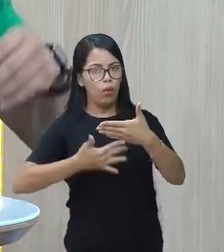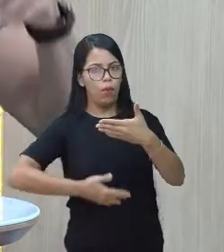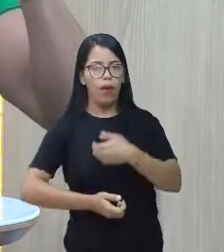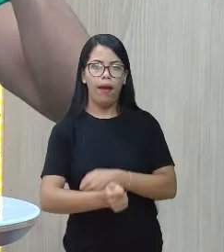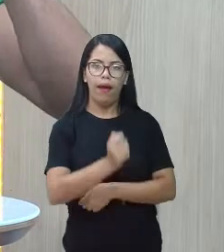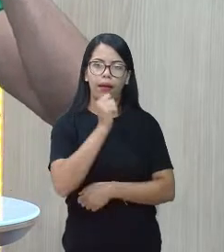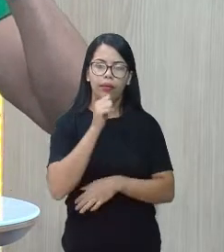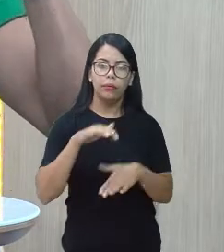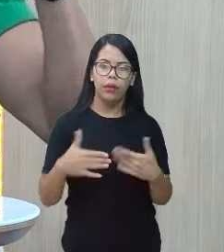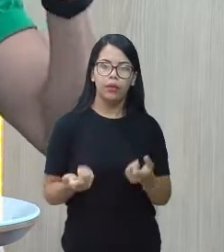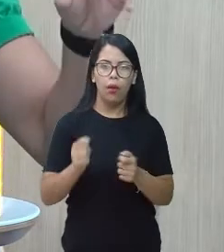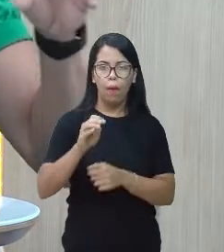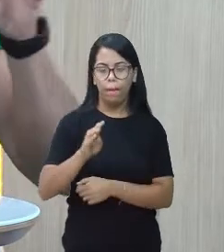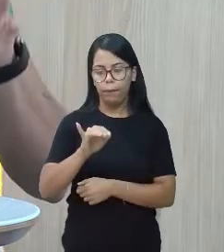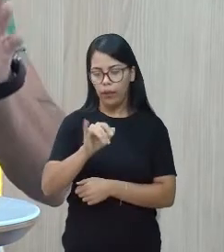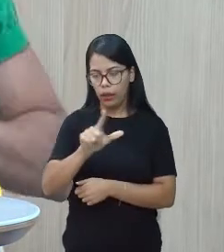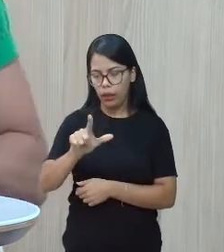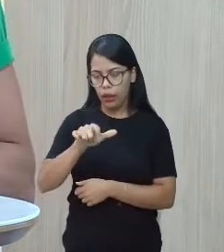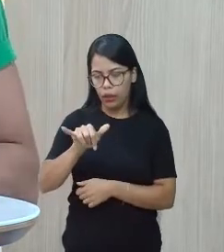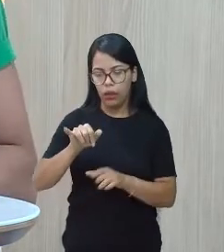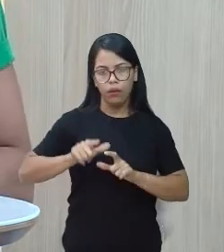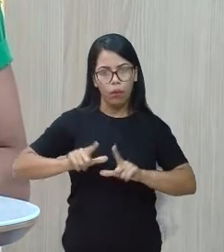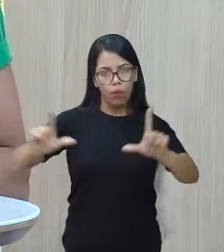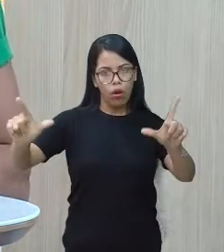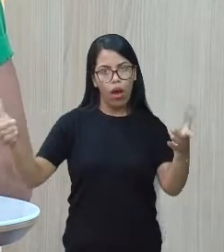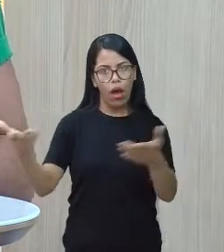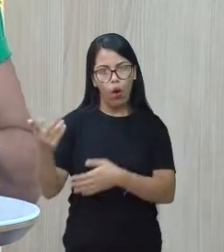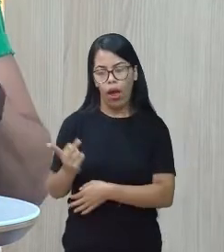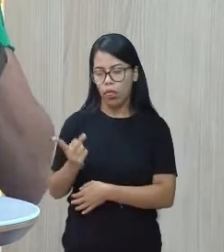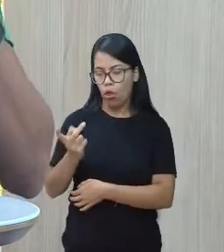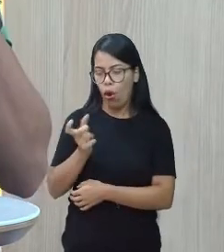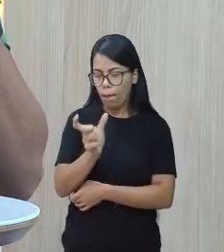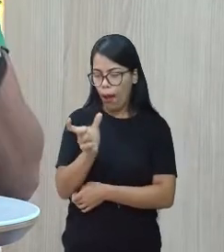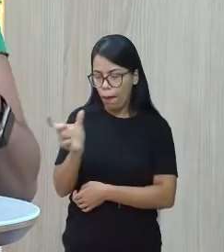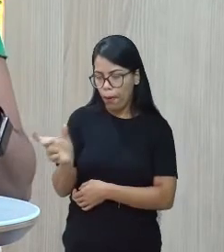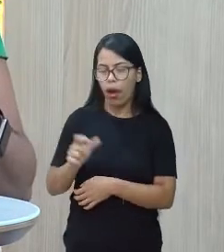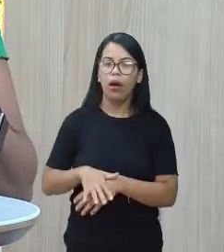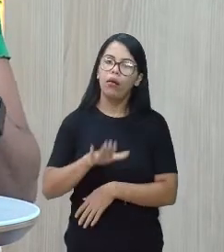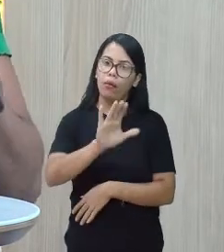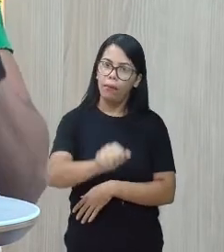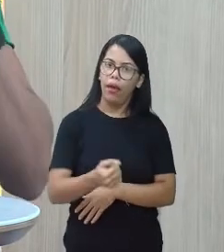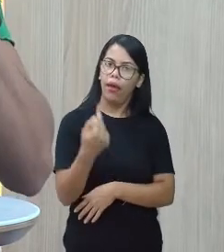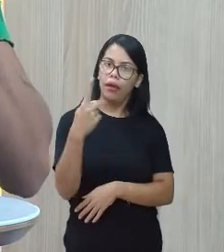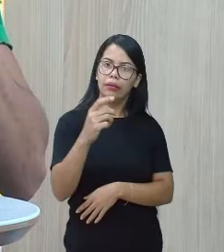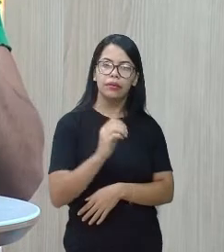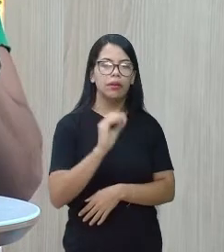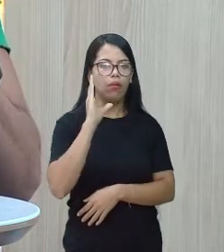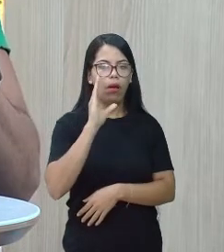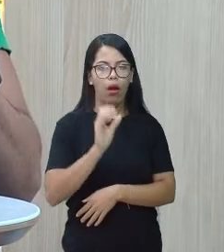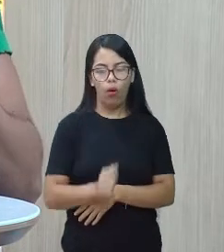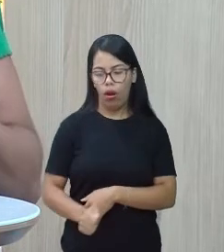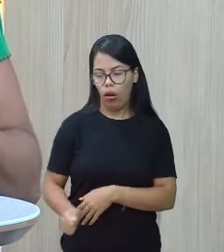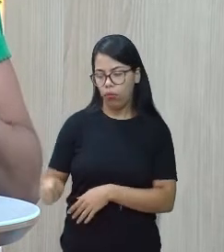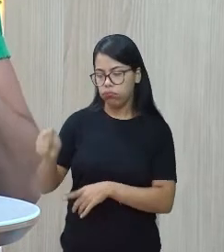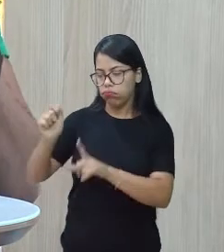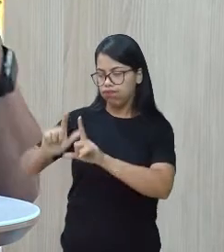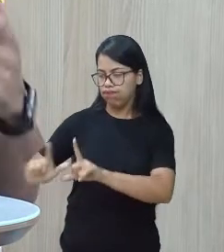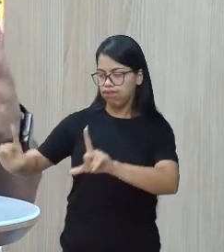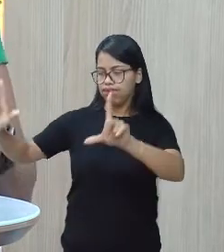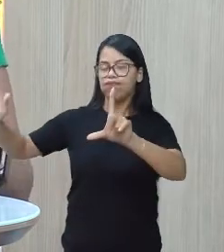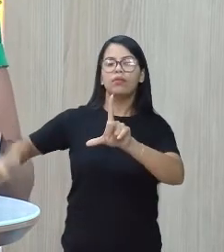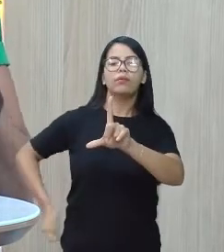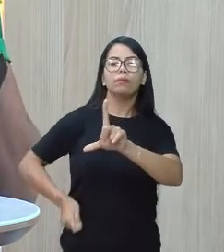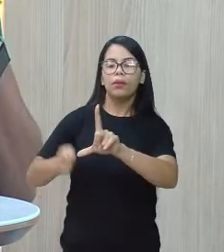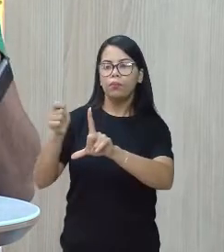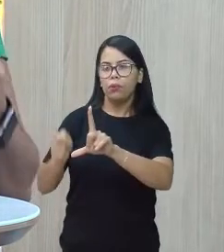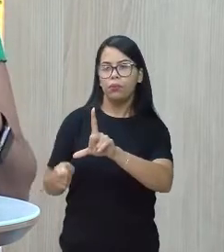Então o Billy vai colocar aí 2 QR Codes na sua telinha, tá? Você vai pegar o seu celular, vai colocar na câmera e aí você vai